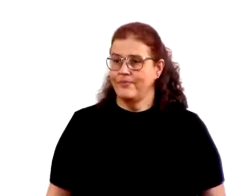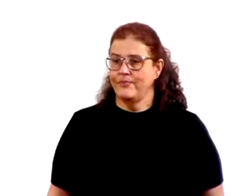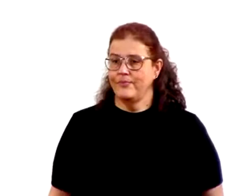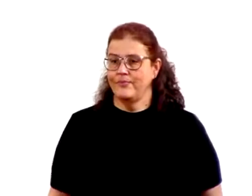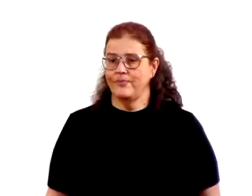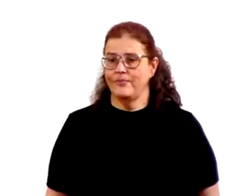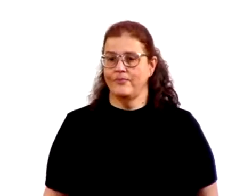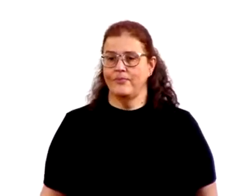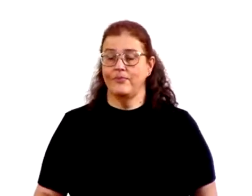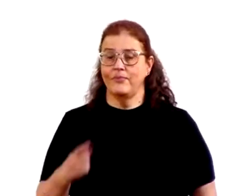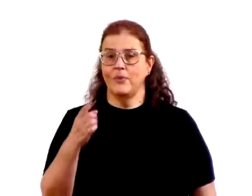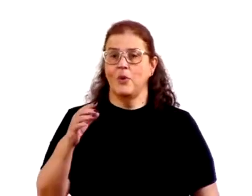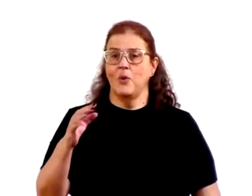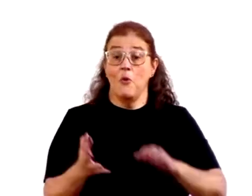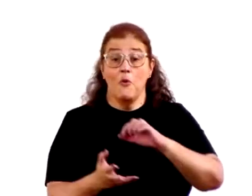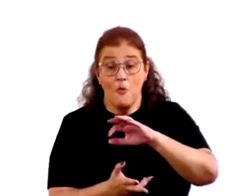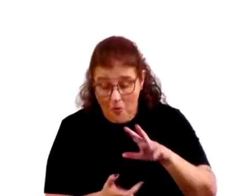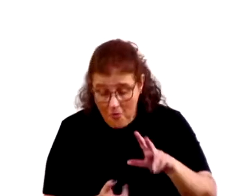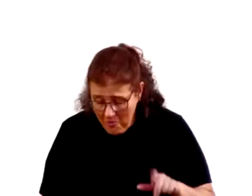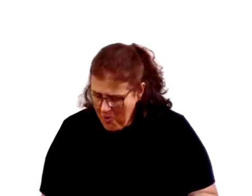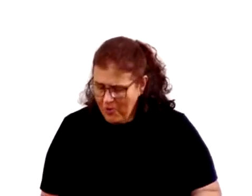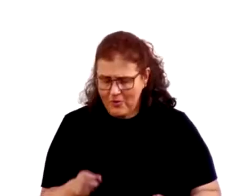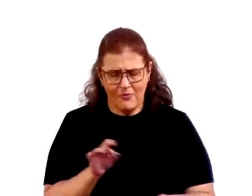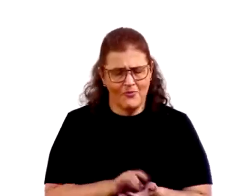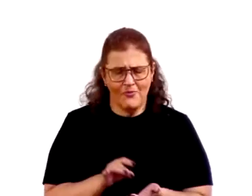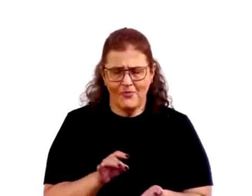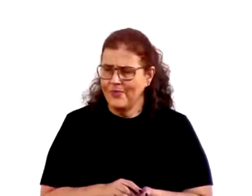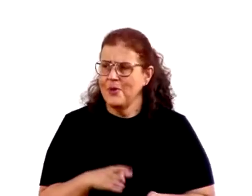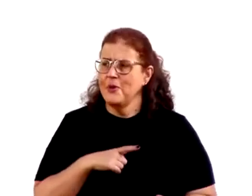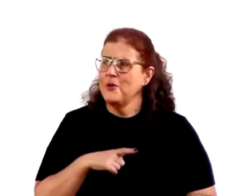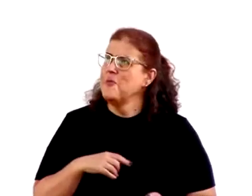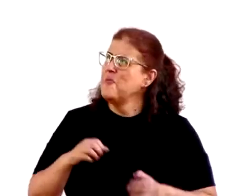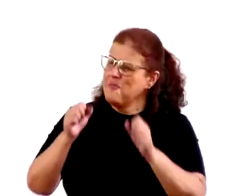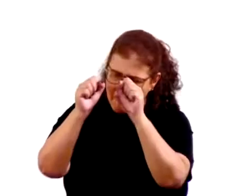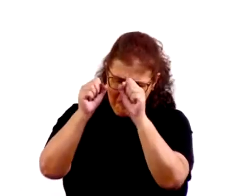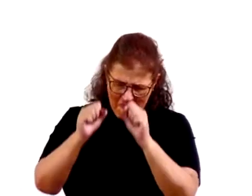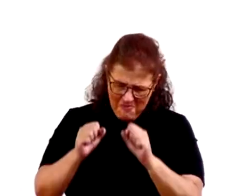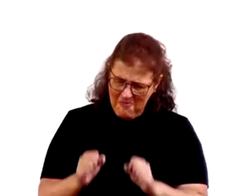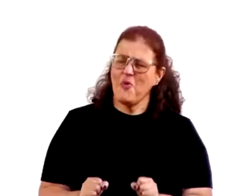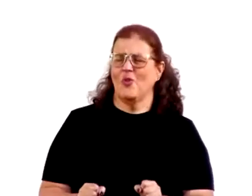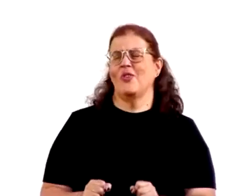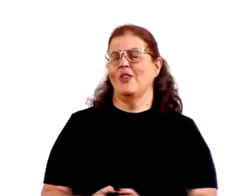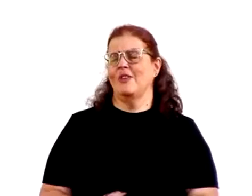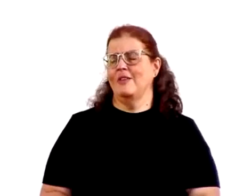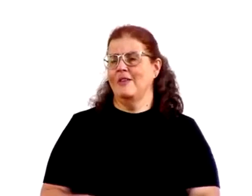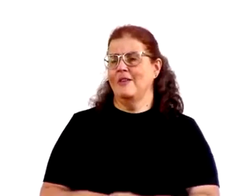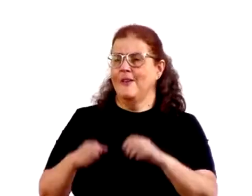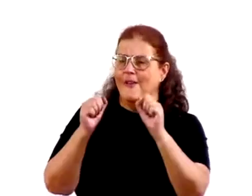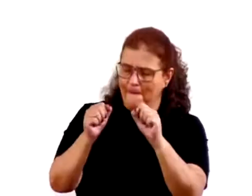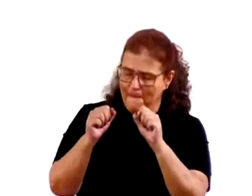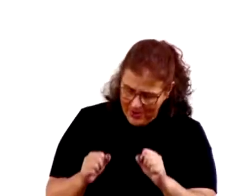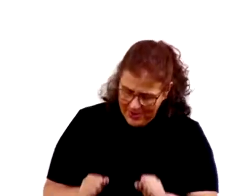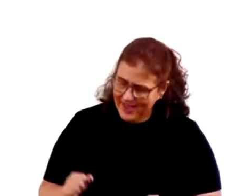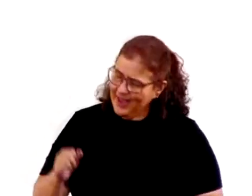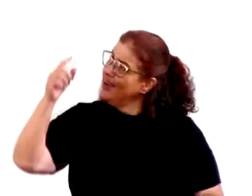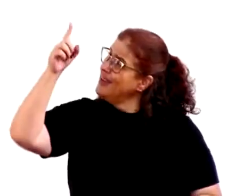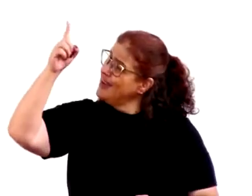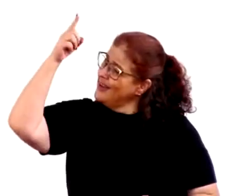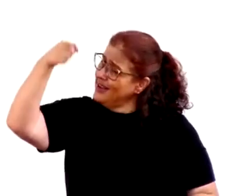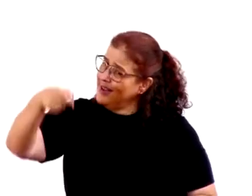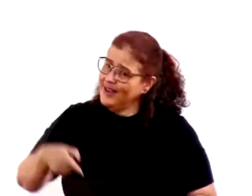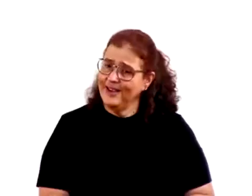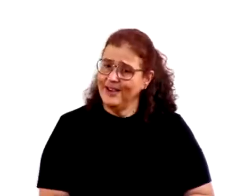O mundo existe sustentado pelo poder deste que é o detentor da coroa. Em